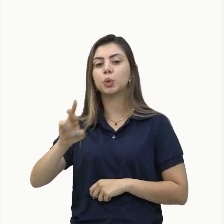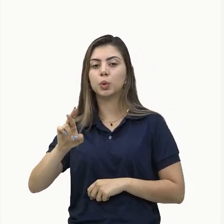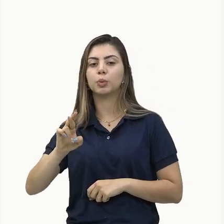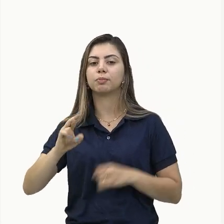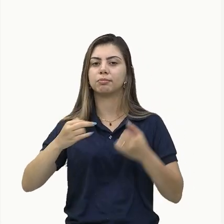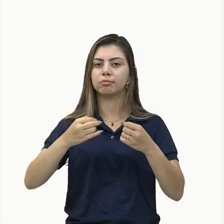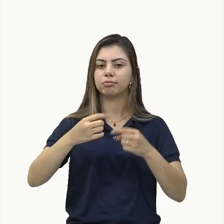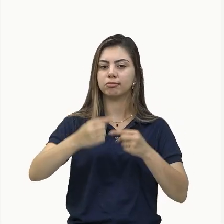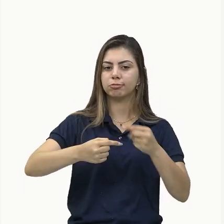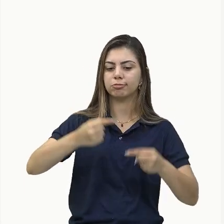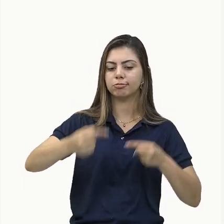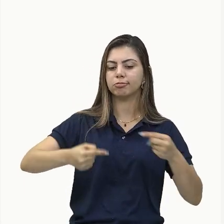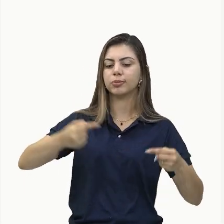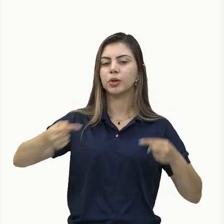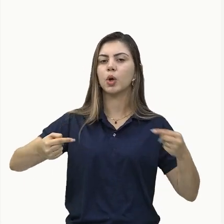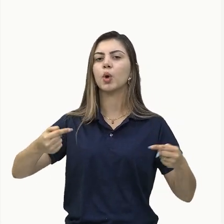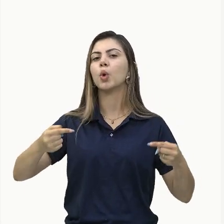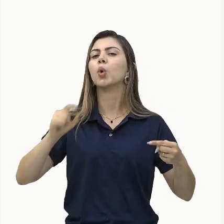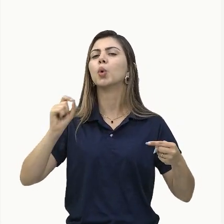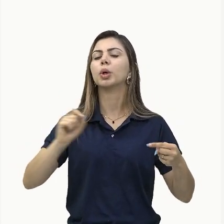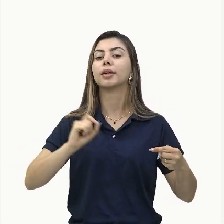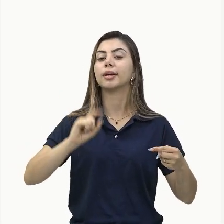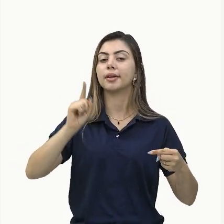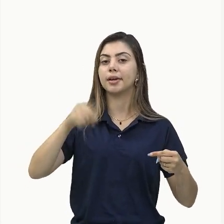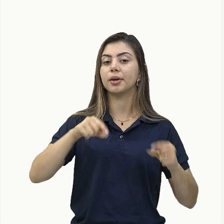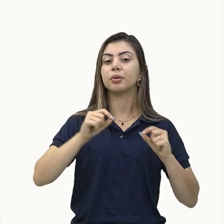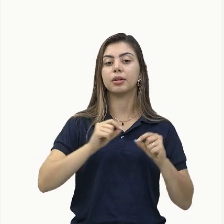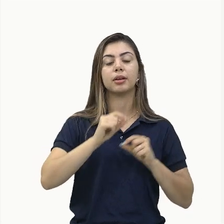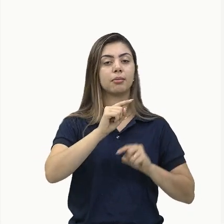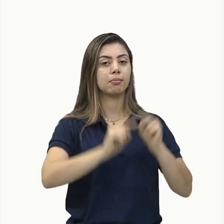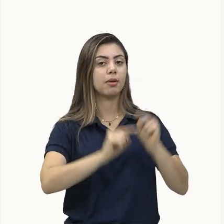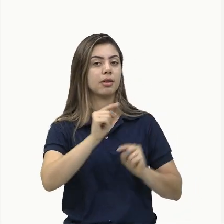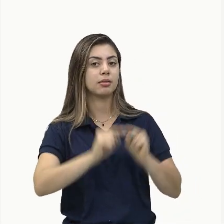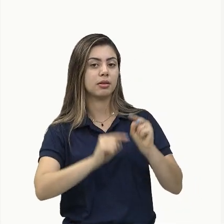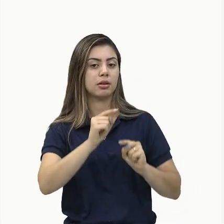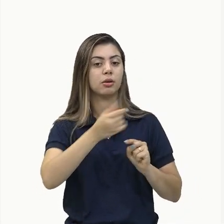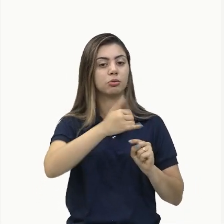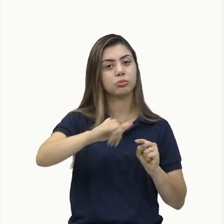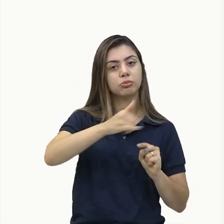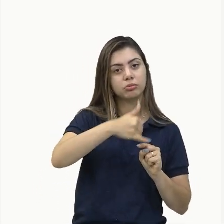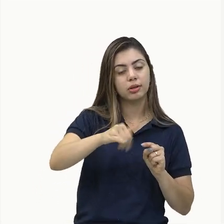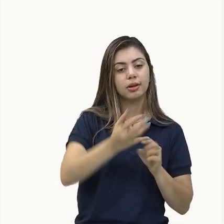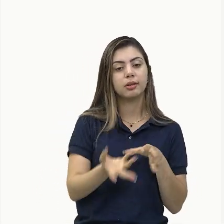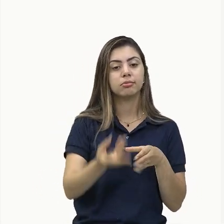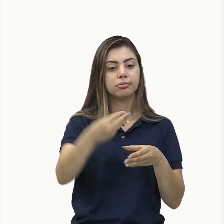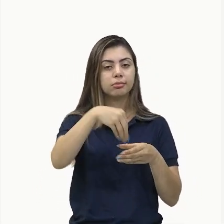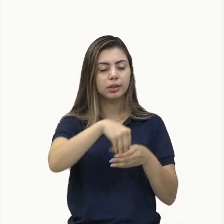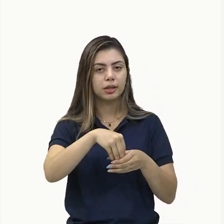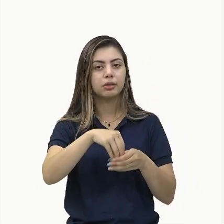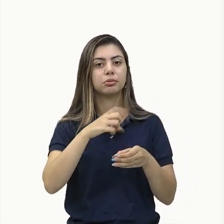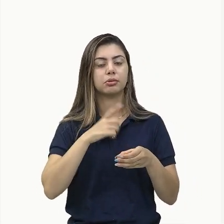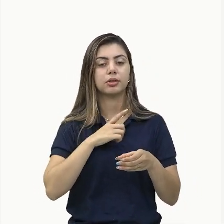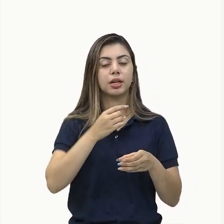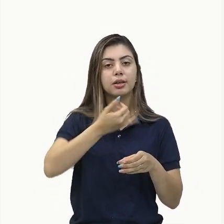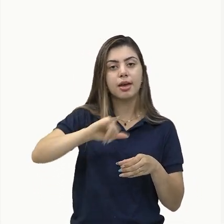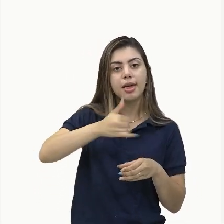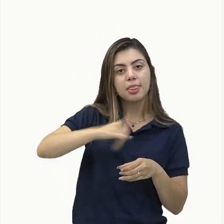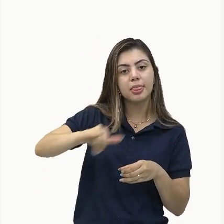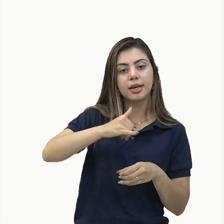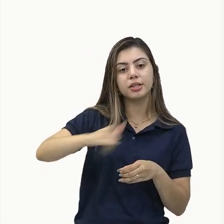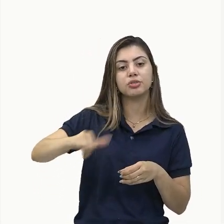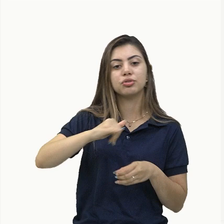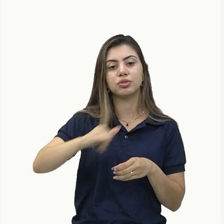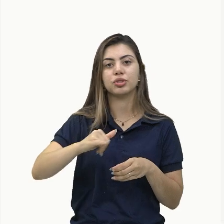tem aí que ele é um dispositivo elétrico passivo que armazena energia na forma